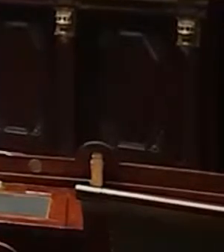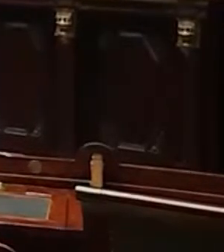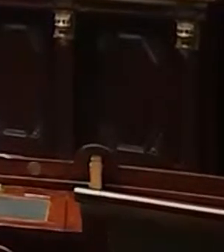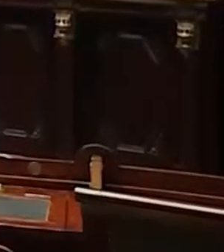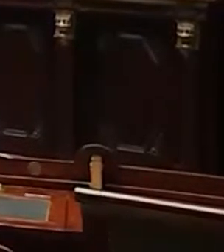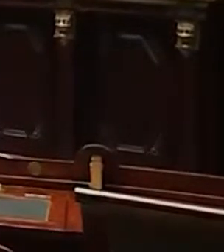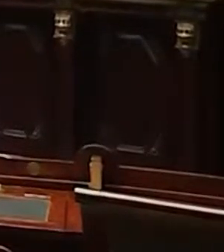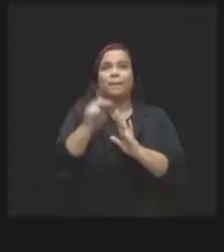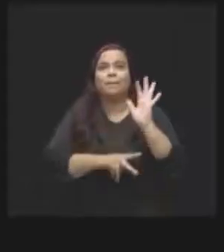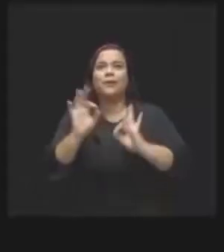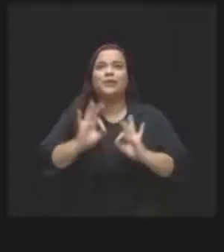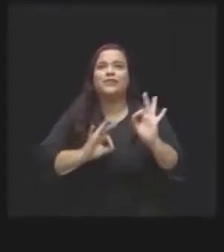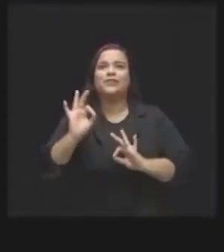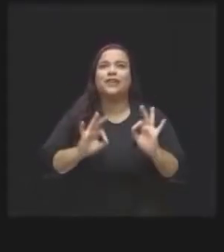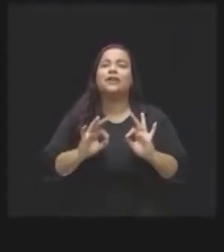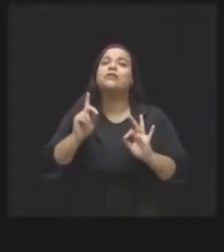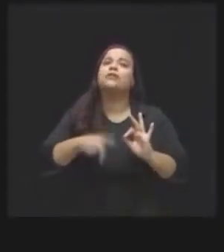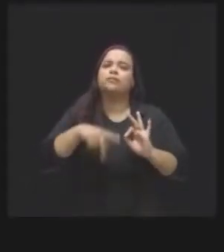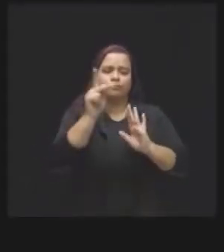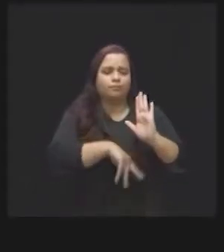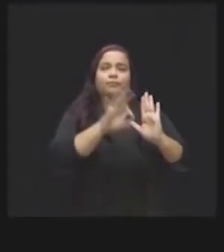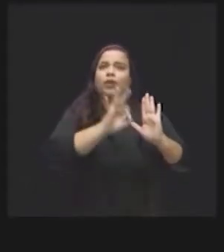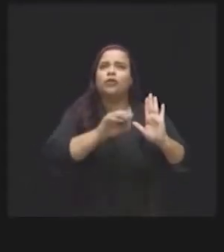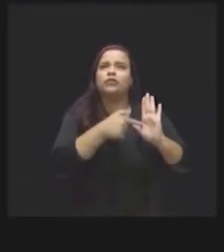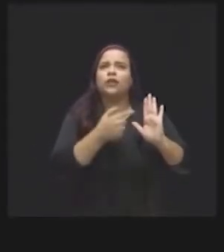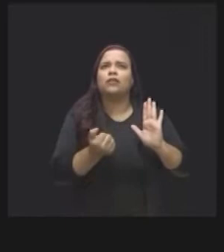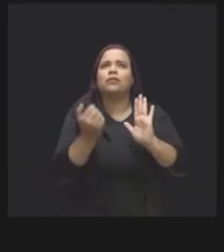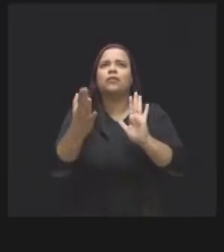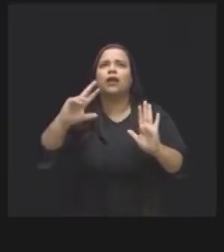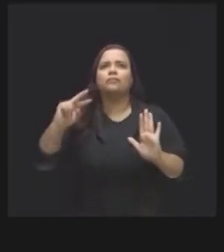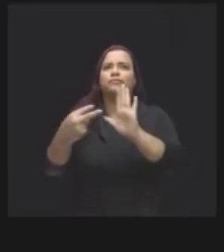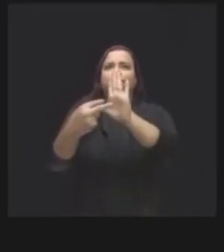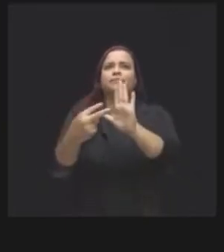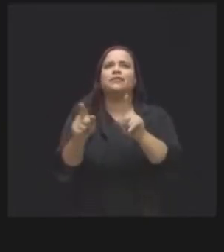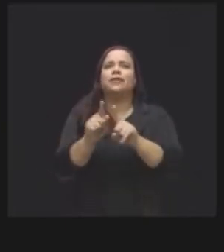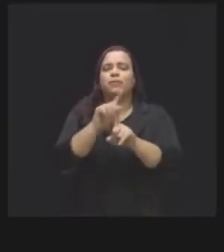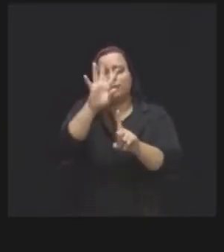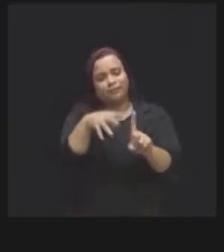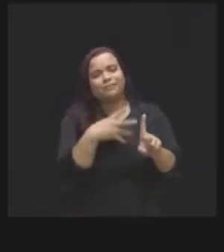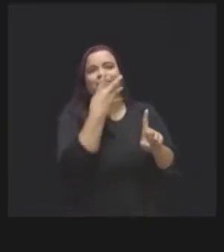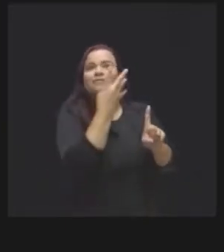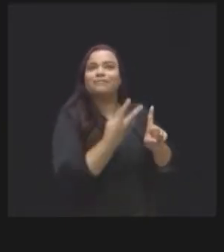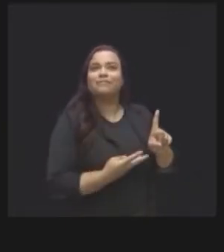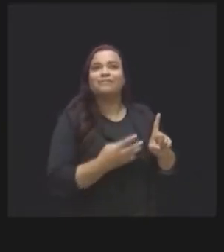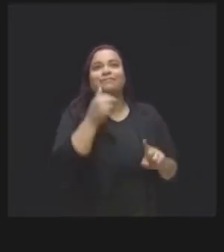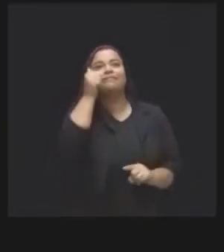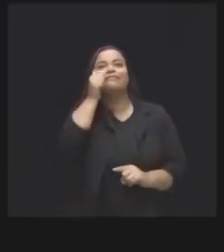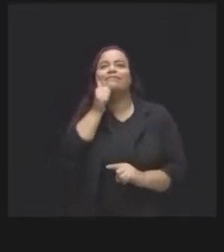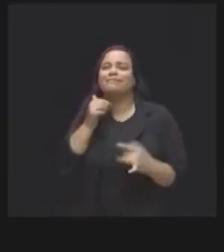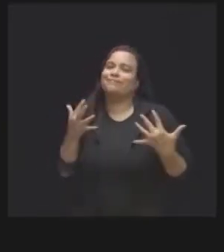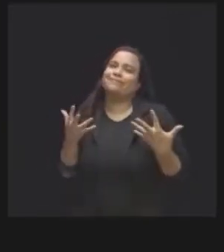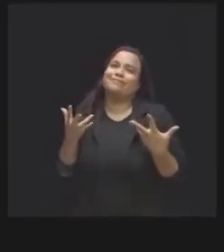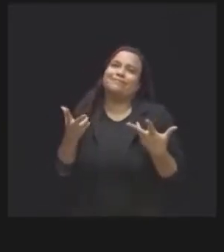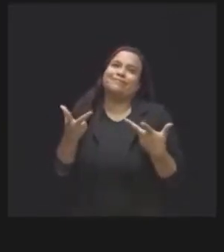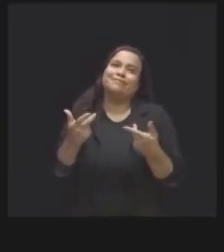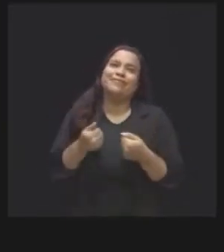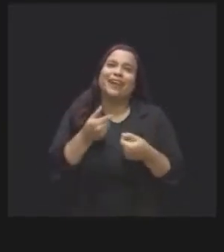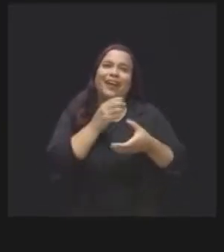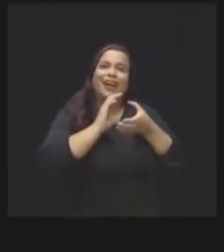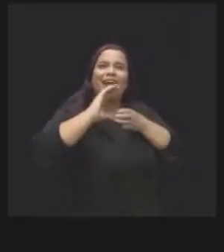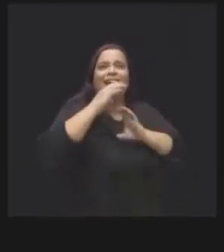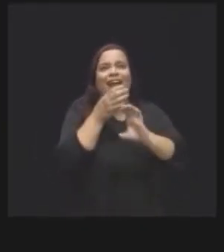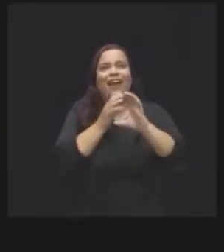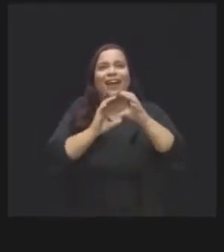aprovados em segunda discussão. É um projeto que visa reconhecer e homenagear essa magnífica